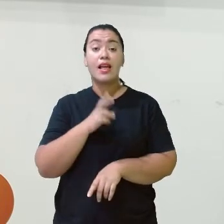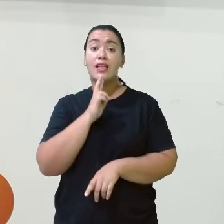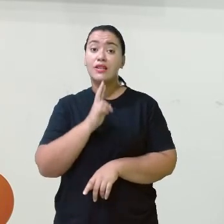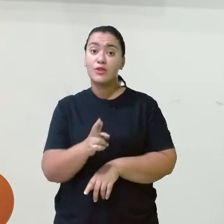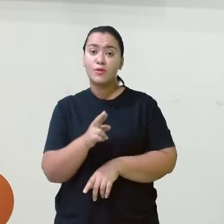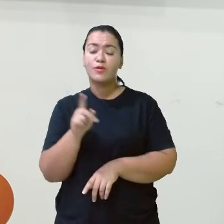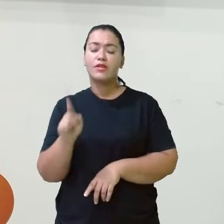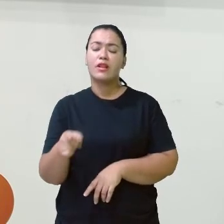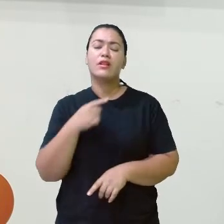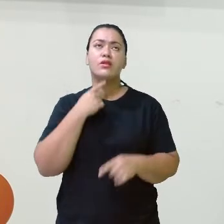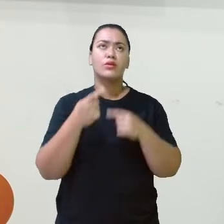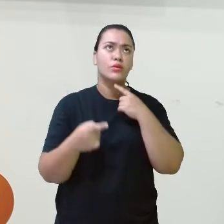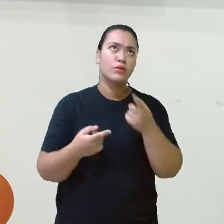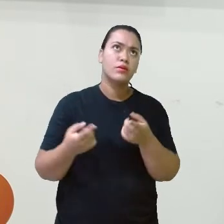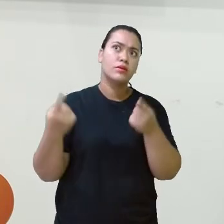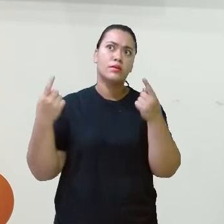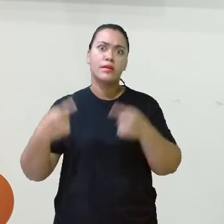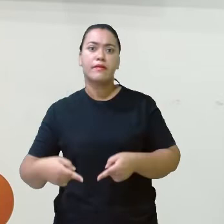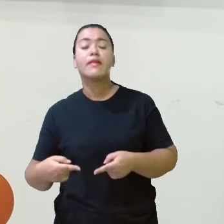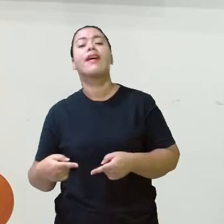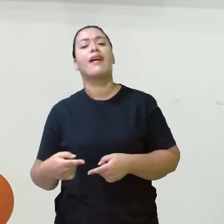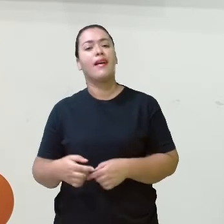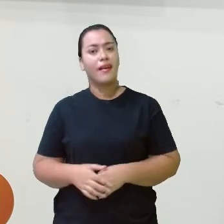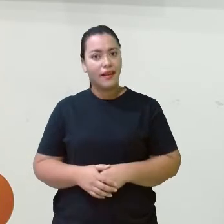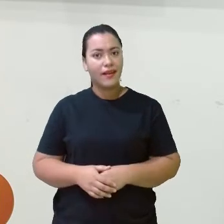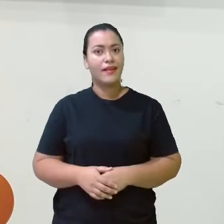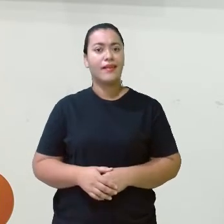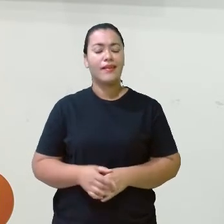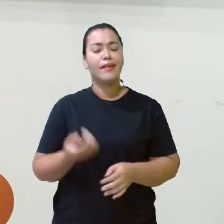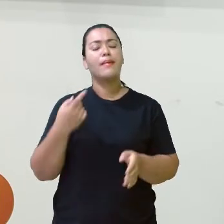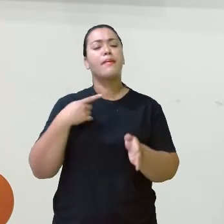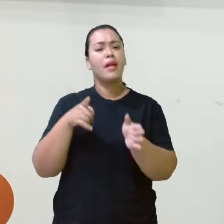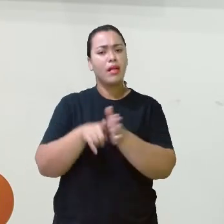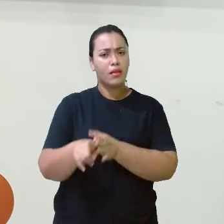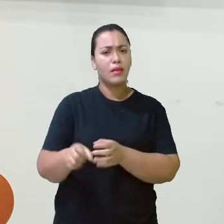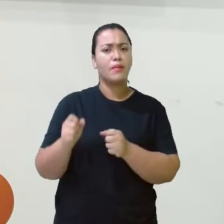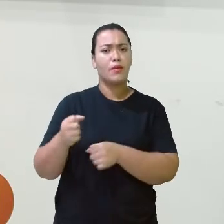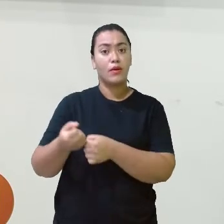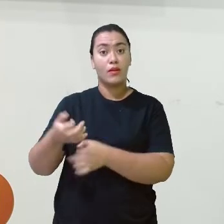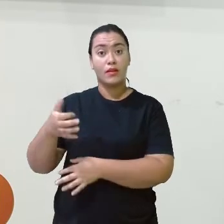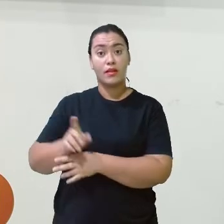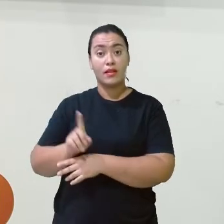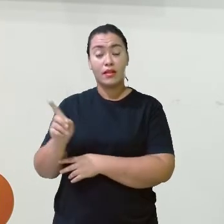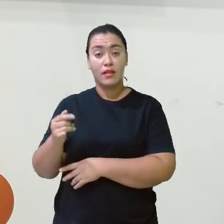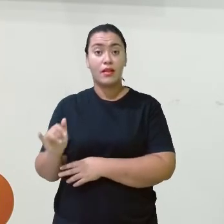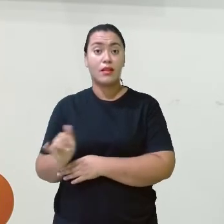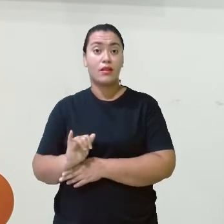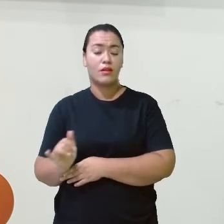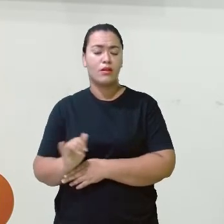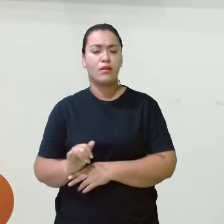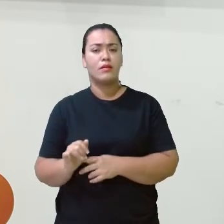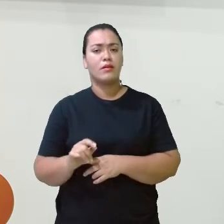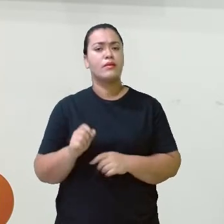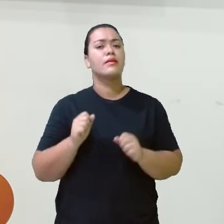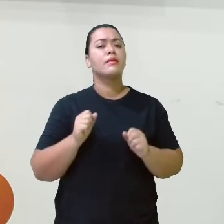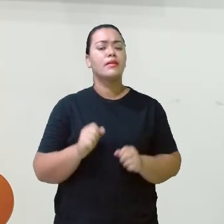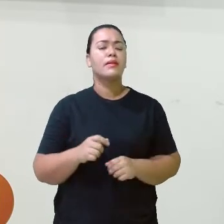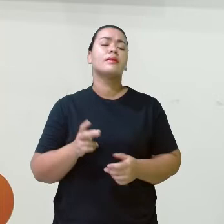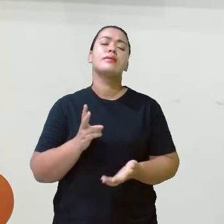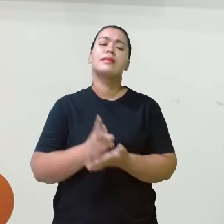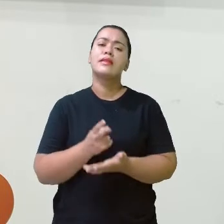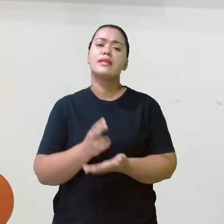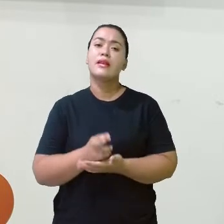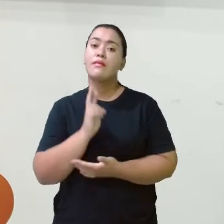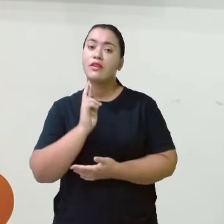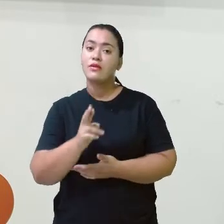responder as dúvidas, os desafios, fazer perguntas, porque a gente está sempre passando por lá para tirar as dúvidas de